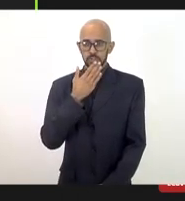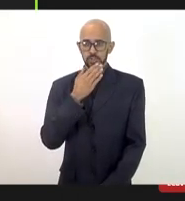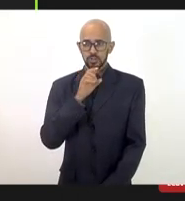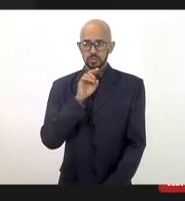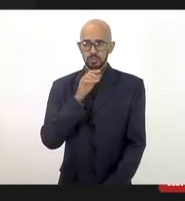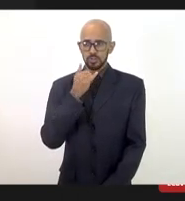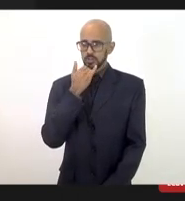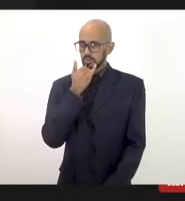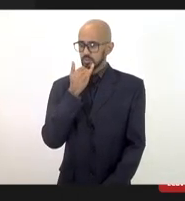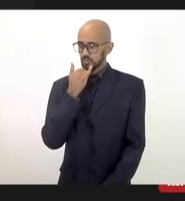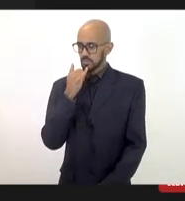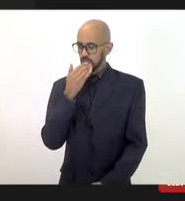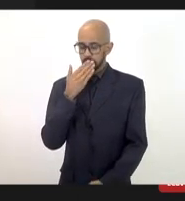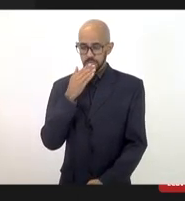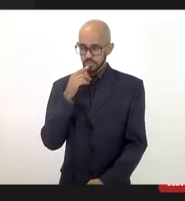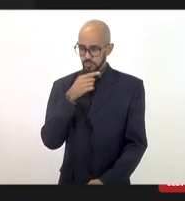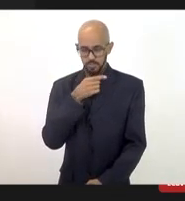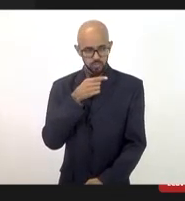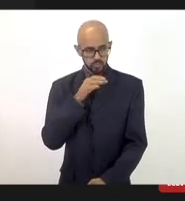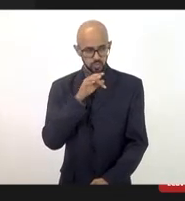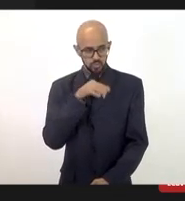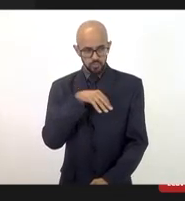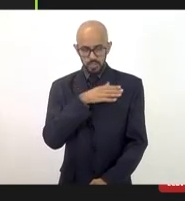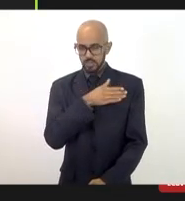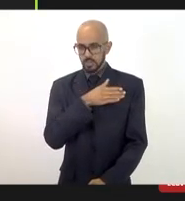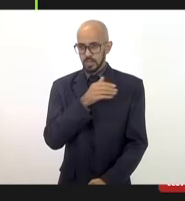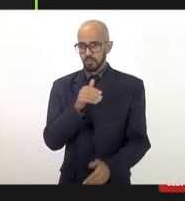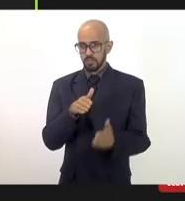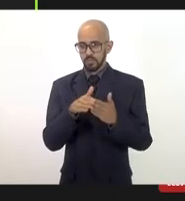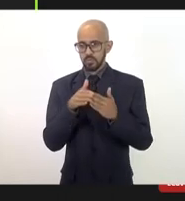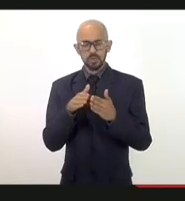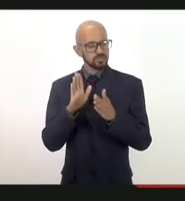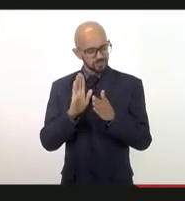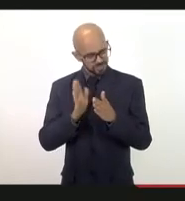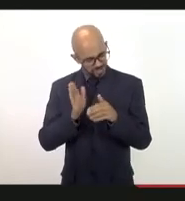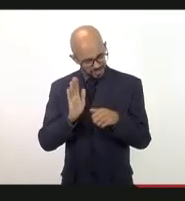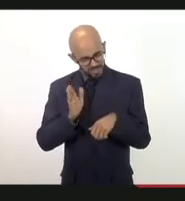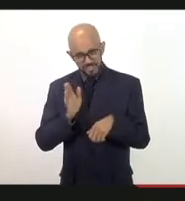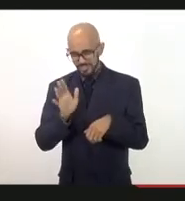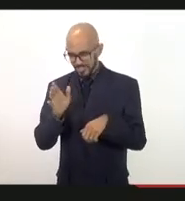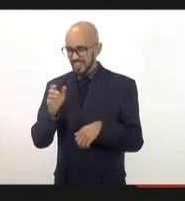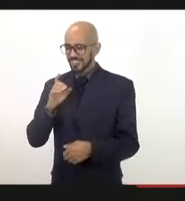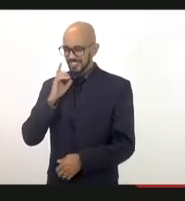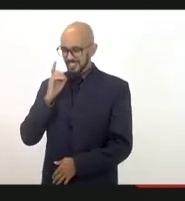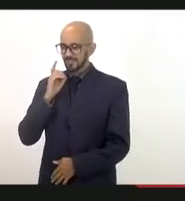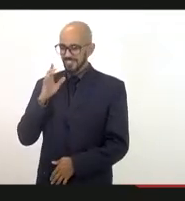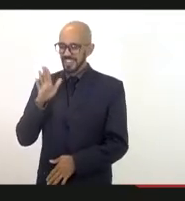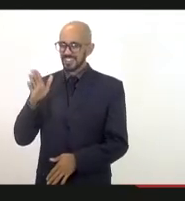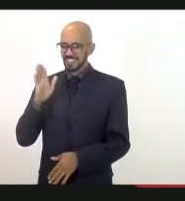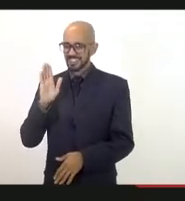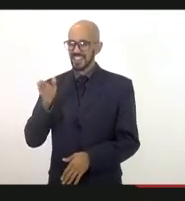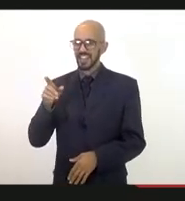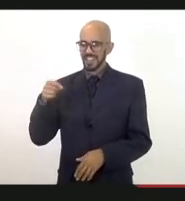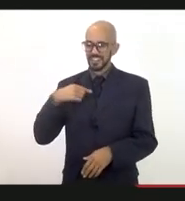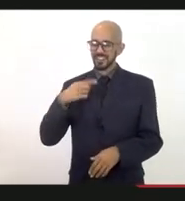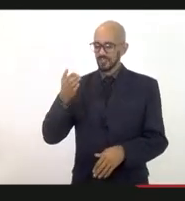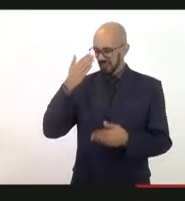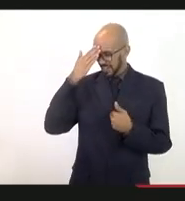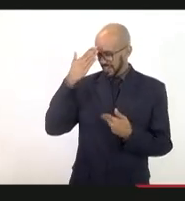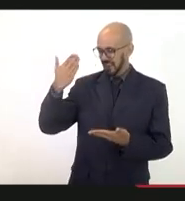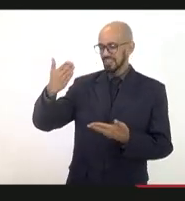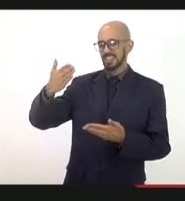Oi? Pode concluir, depois não, eu vou fazer já, uma... Já botei meus pontos de vista e